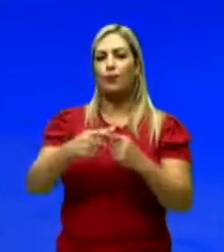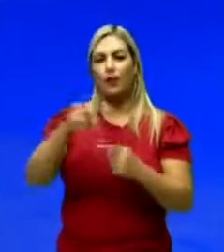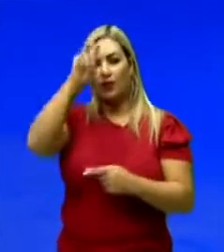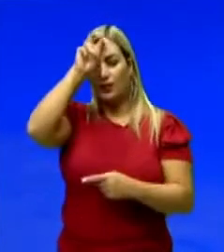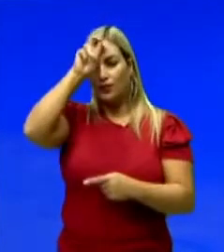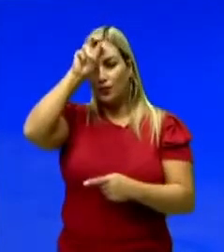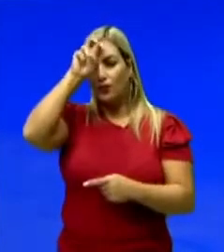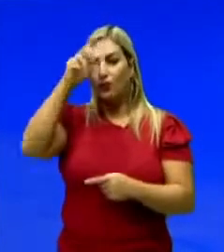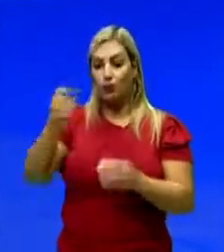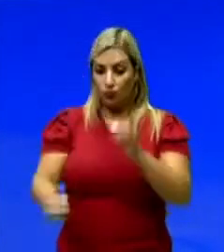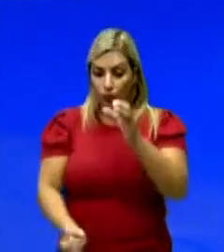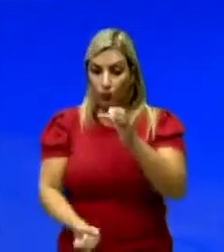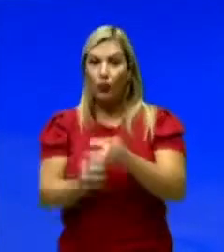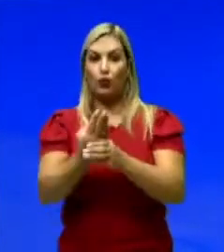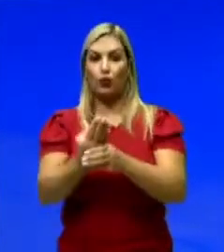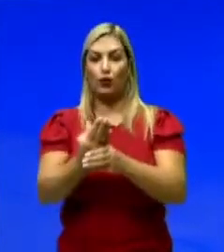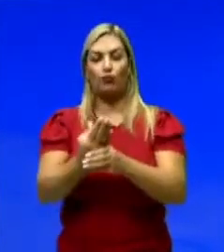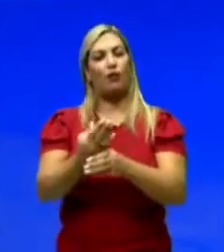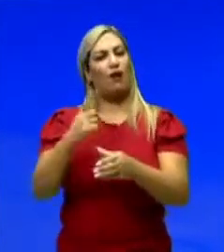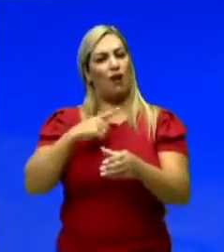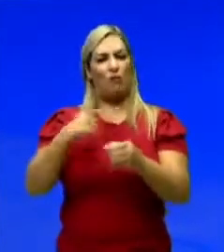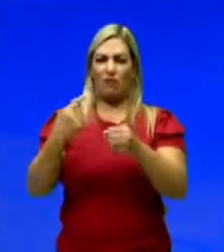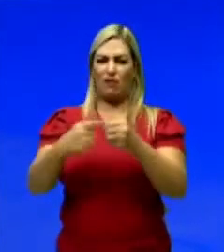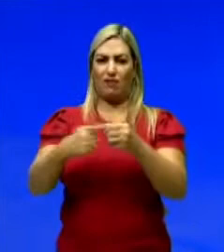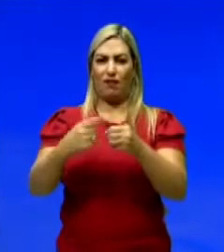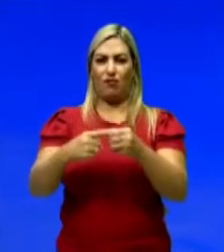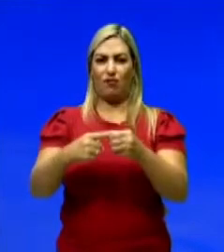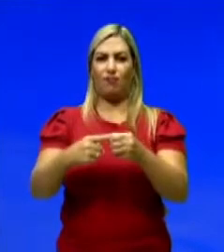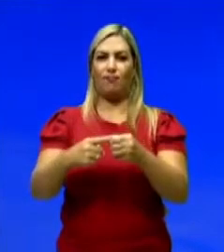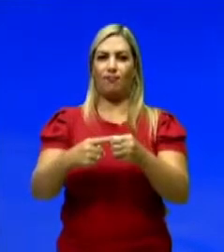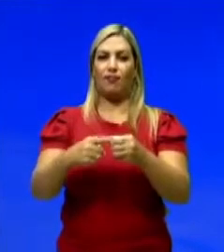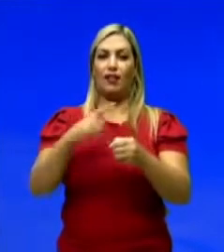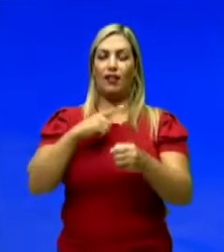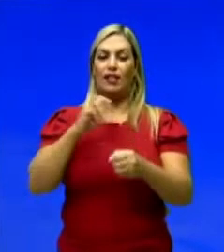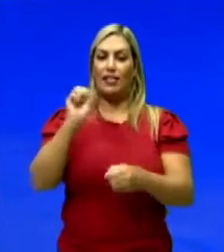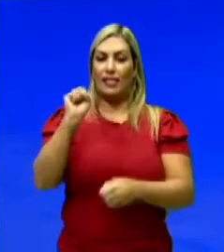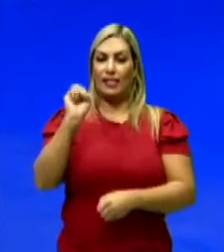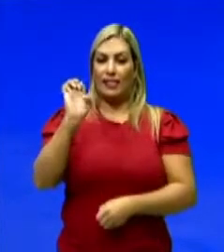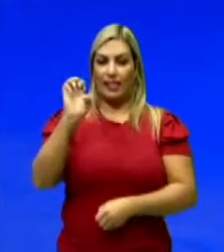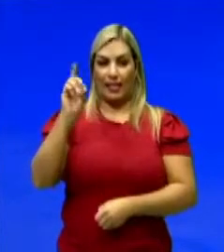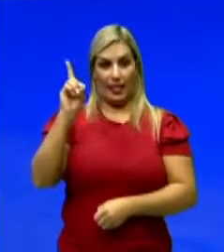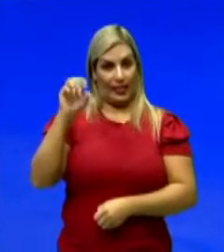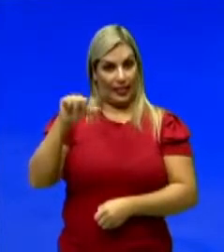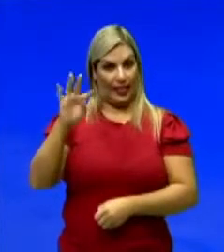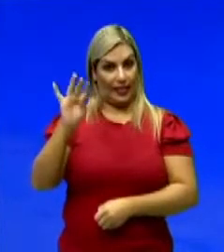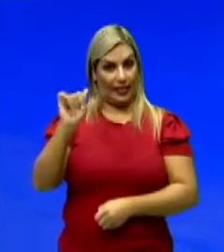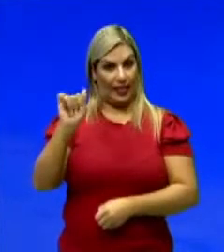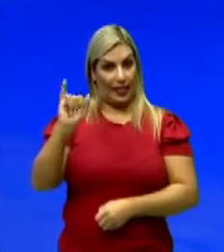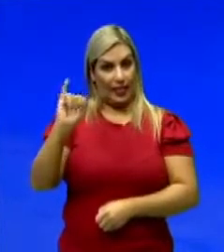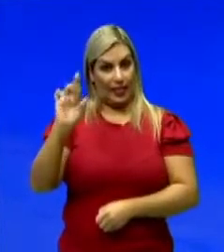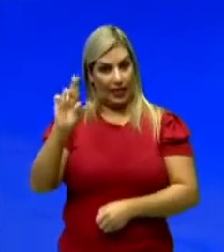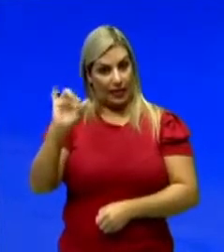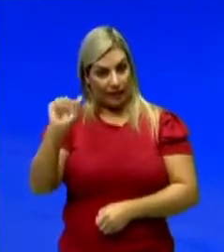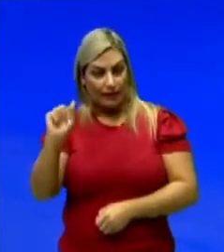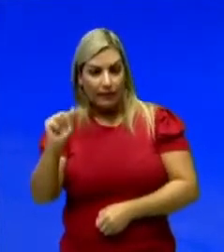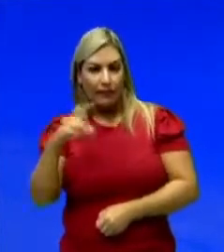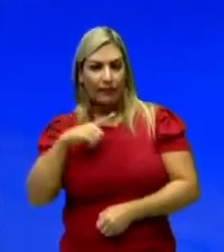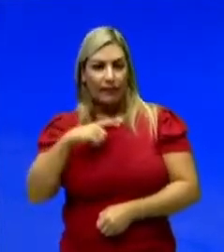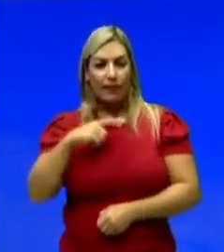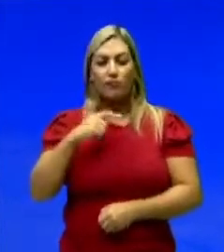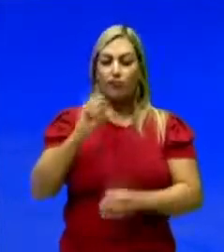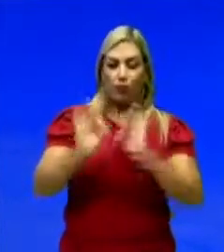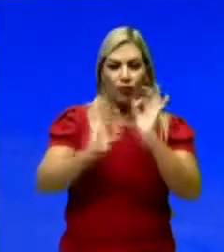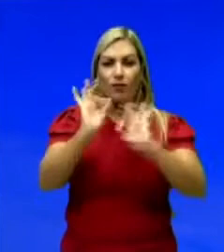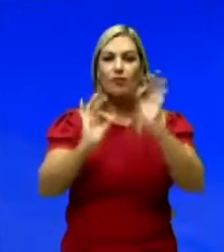antigo passou a ser uma civilização sedentária todos utilizaram da sedentarização e a construção de um modo de